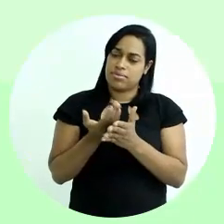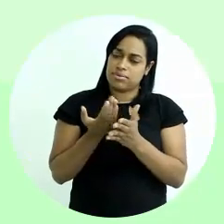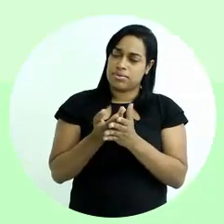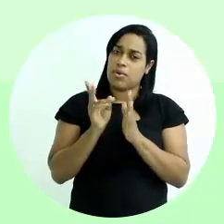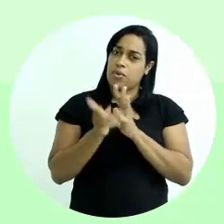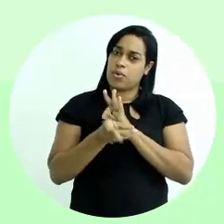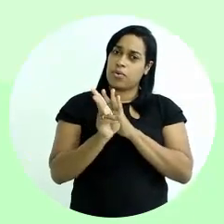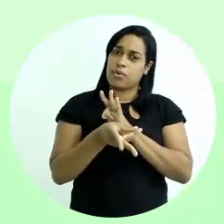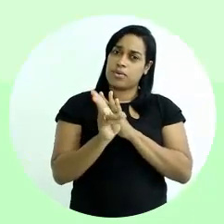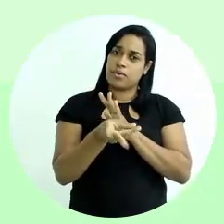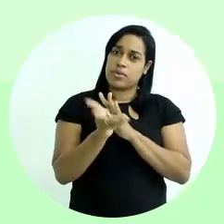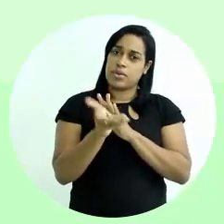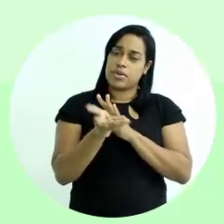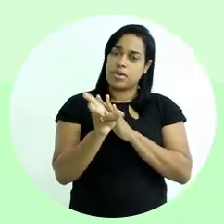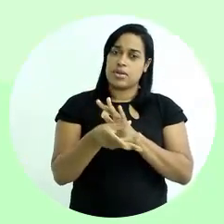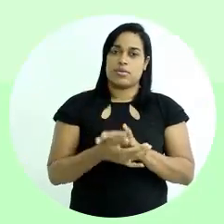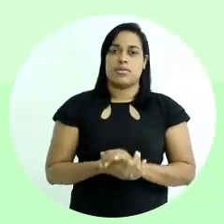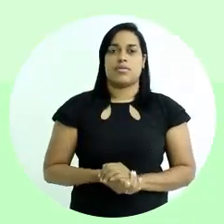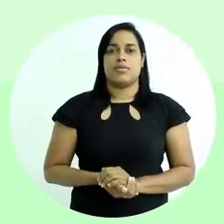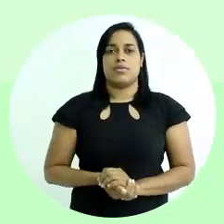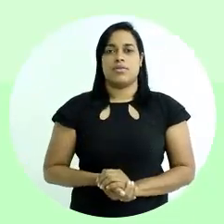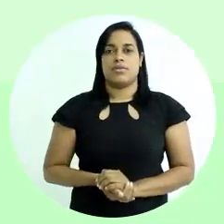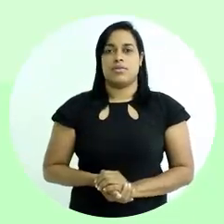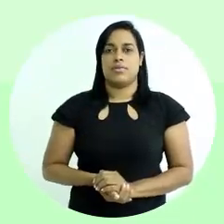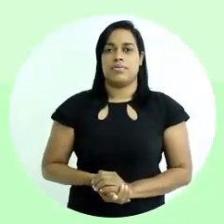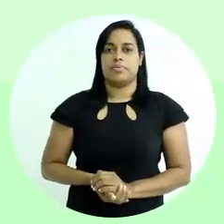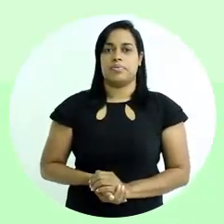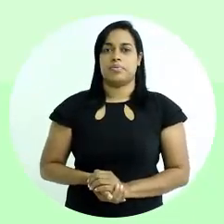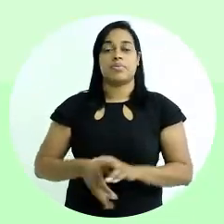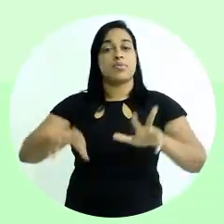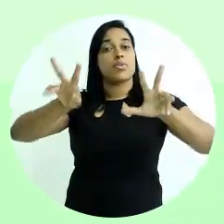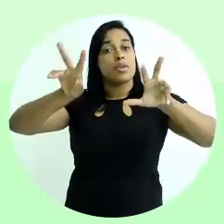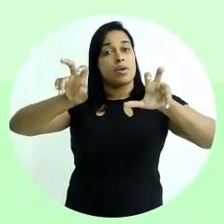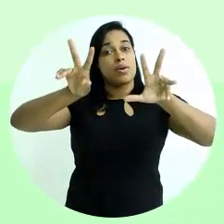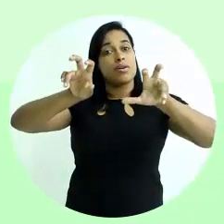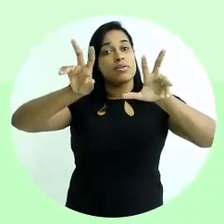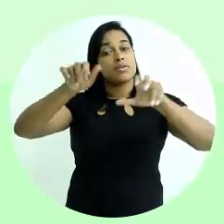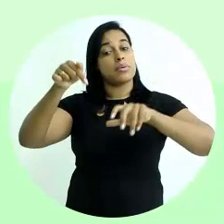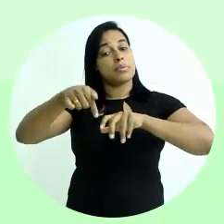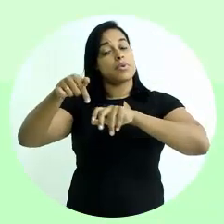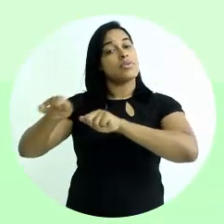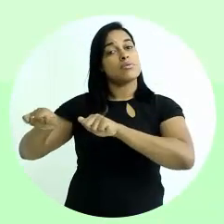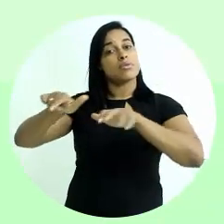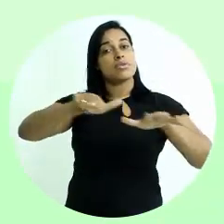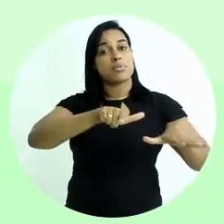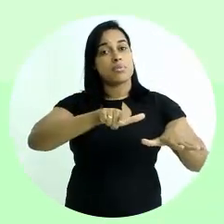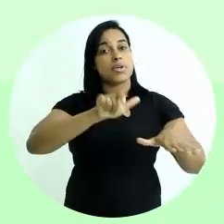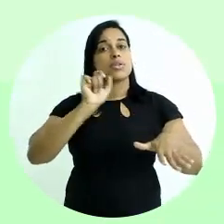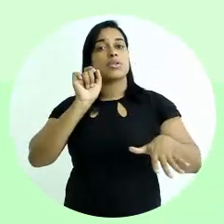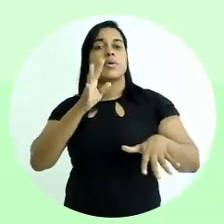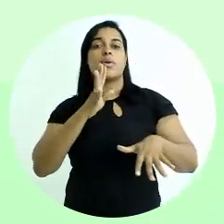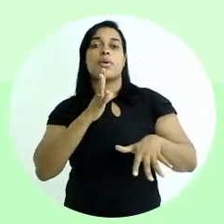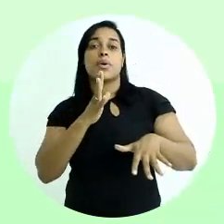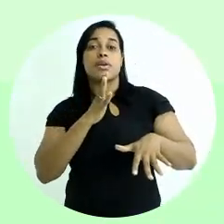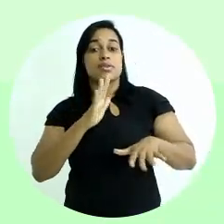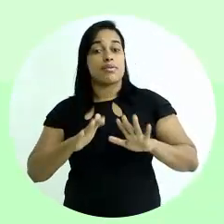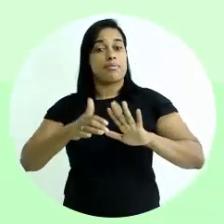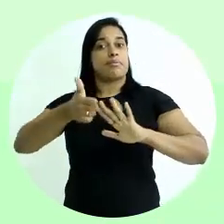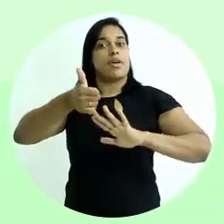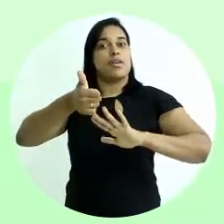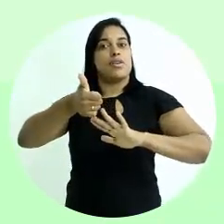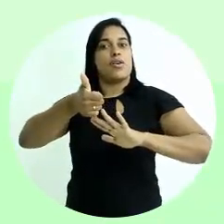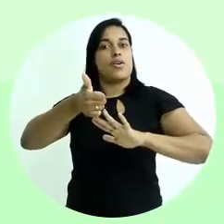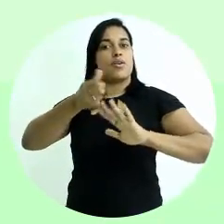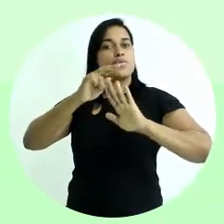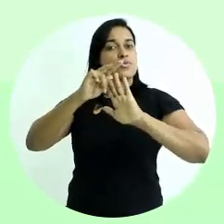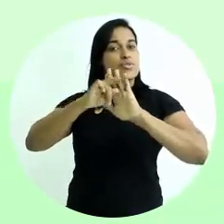vamos dar continuidade e aí a ual tema desta semana que é conhecer melhor